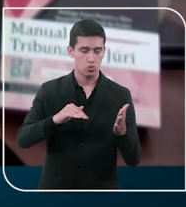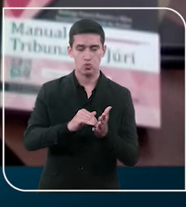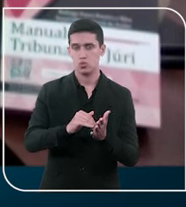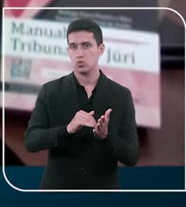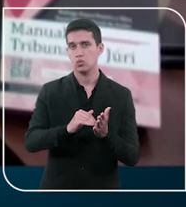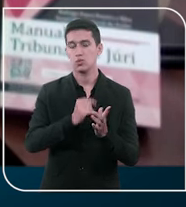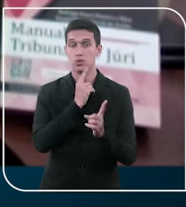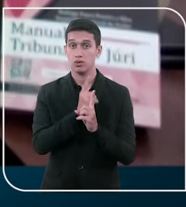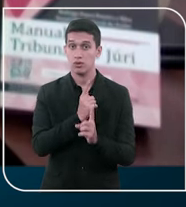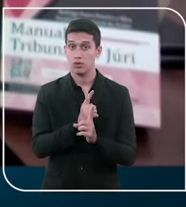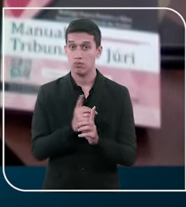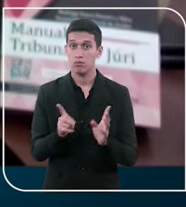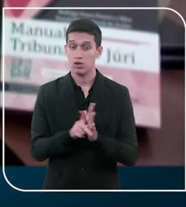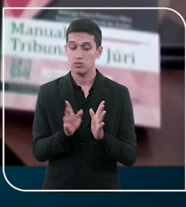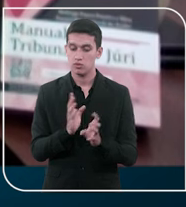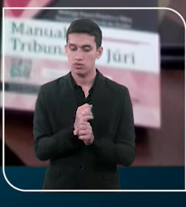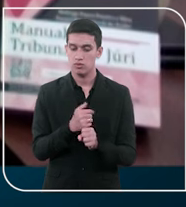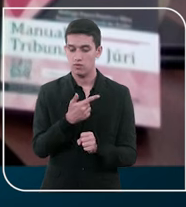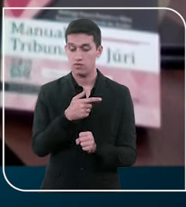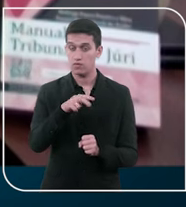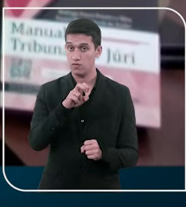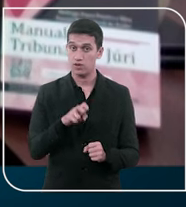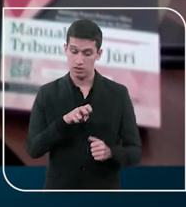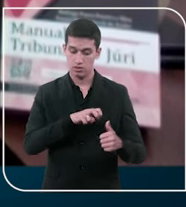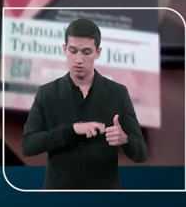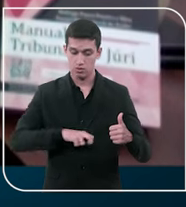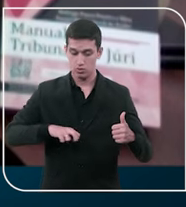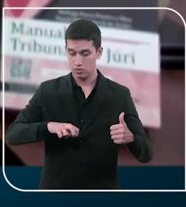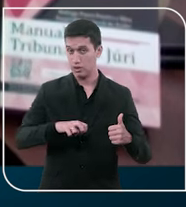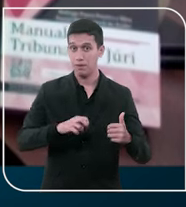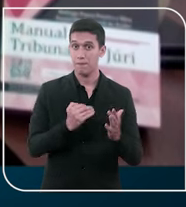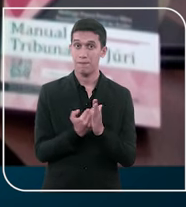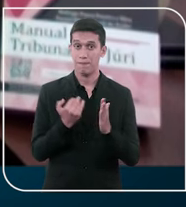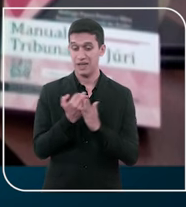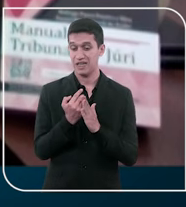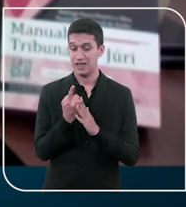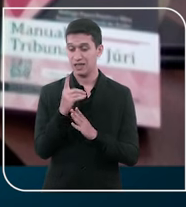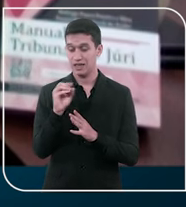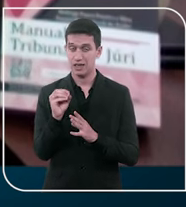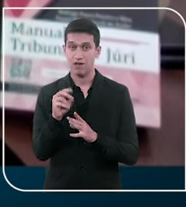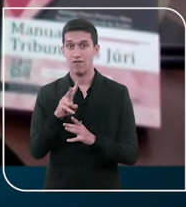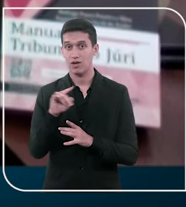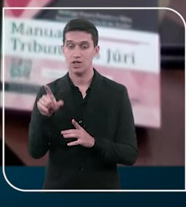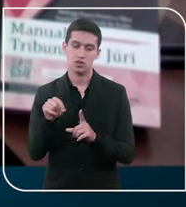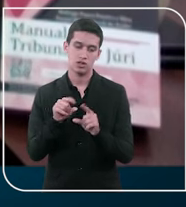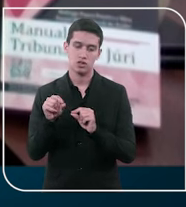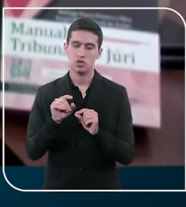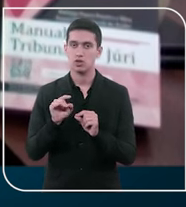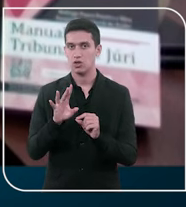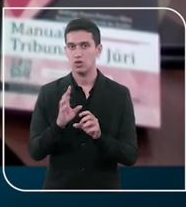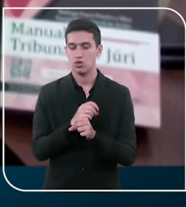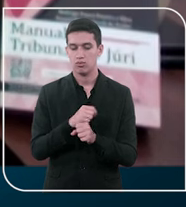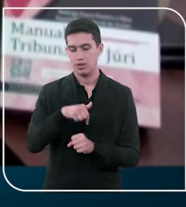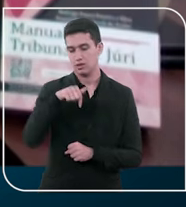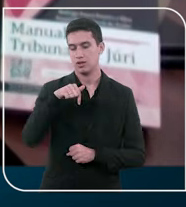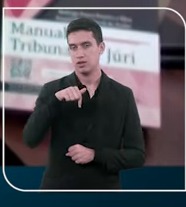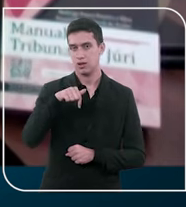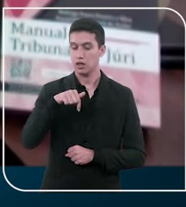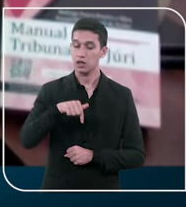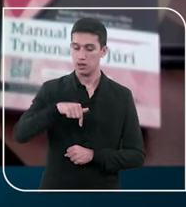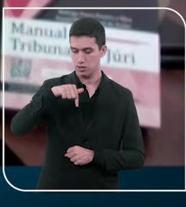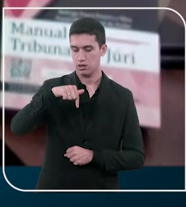deste universo de 25 jurados mais 10, vão ser sorteados 7.